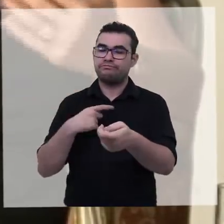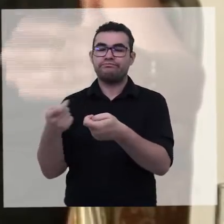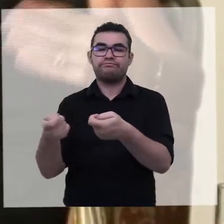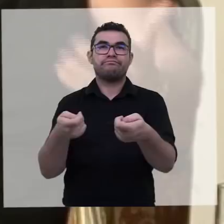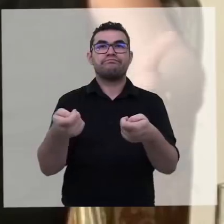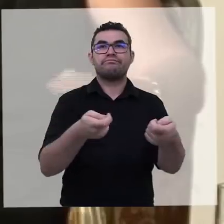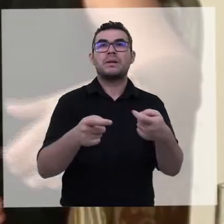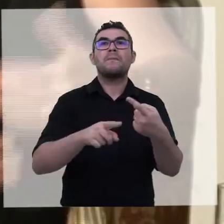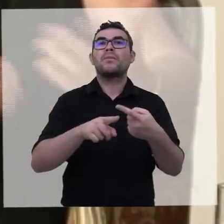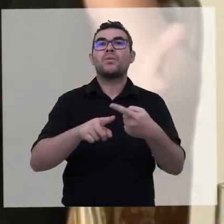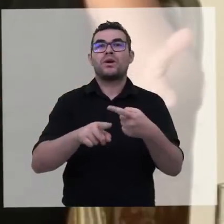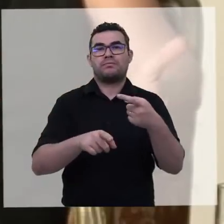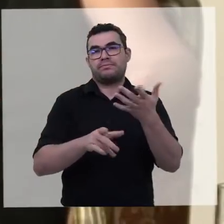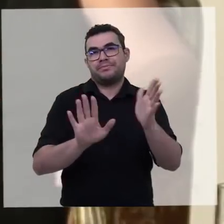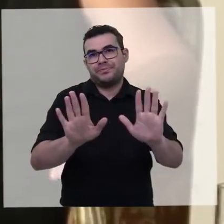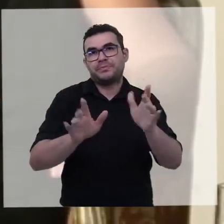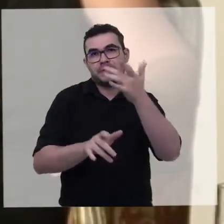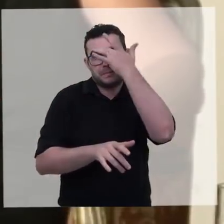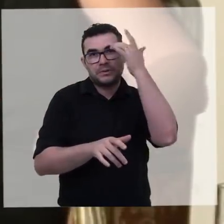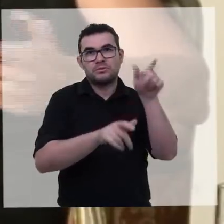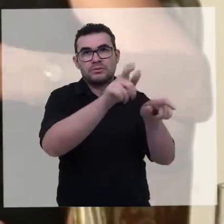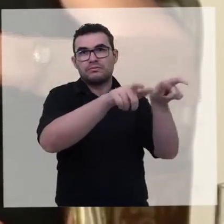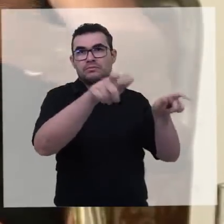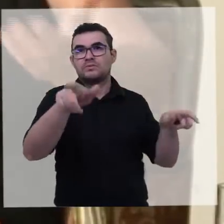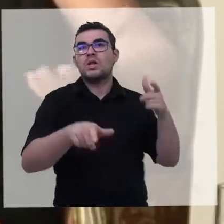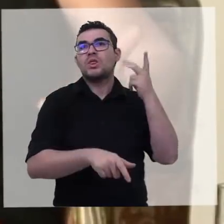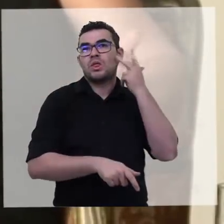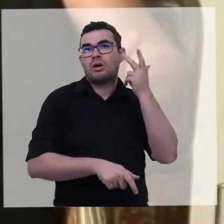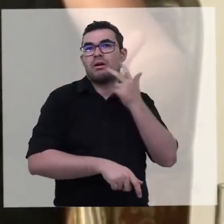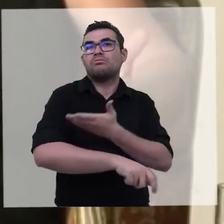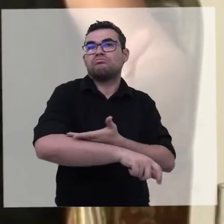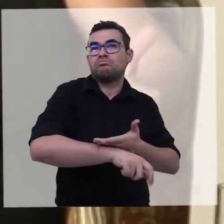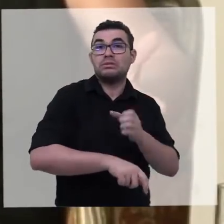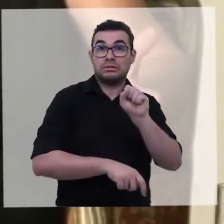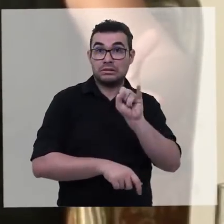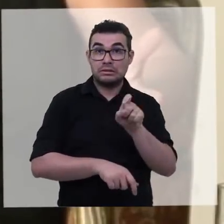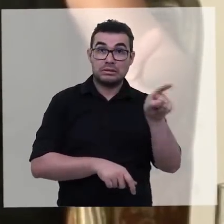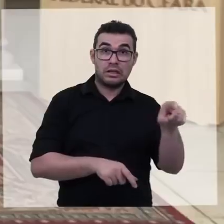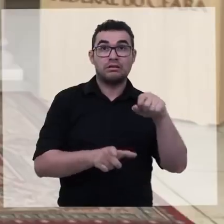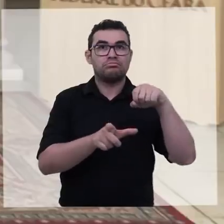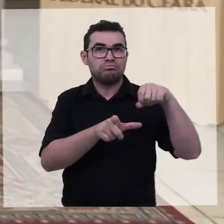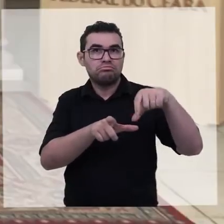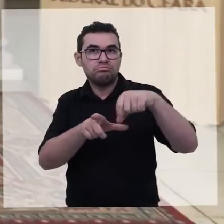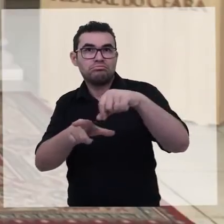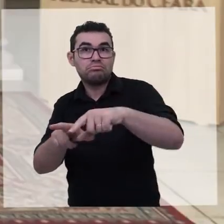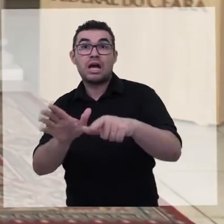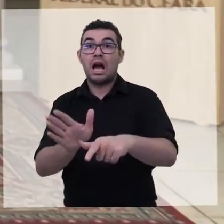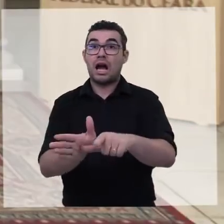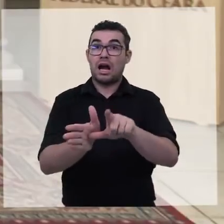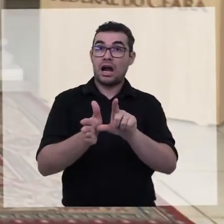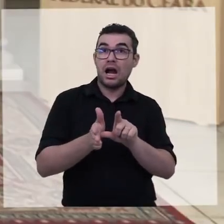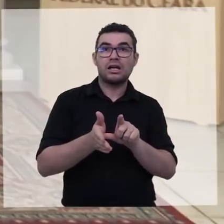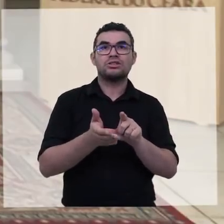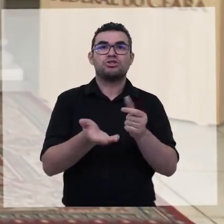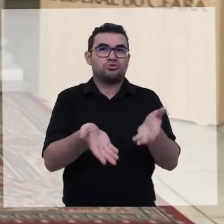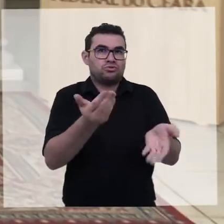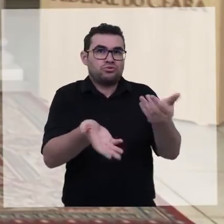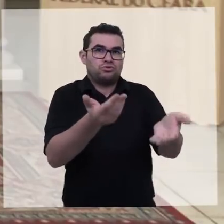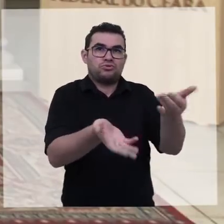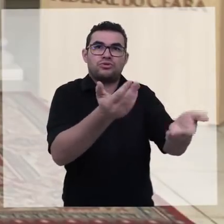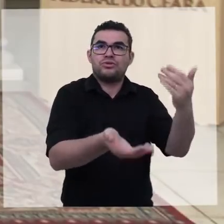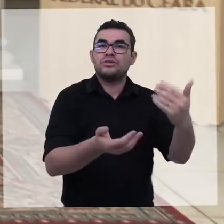se ele vai produzir a cultura para alimentar, ele tira toda a vegetação e queima, não é? Isso Sim. É o que ele